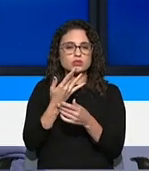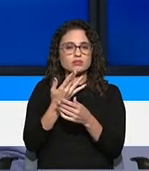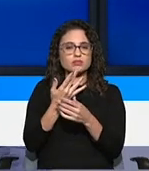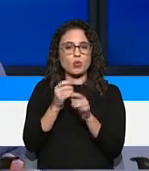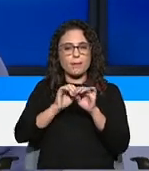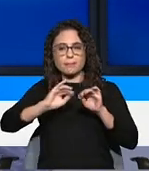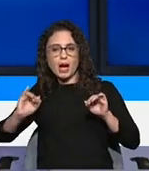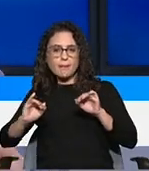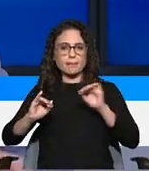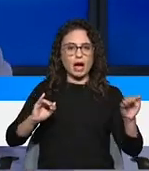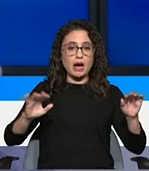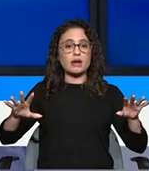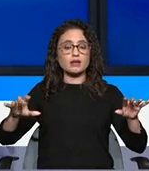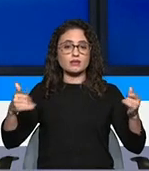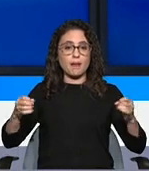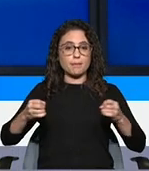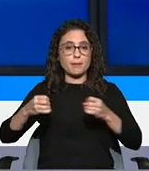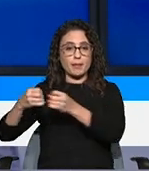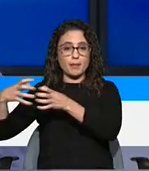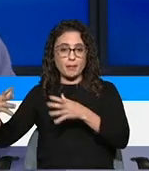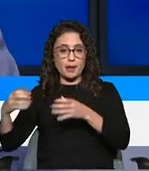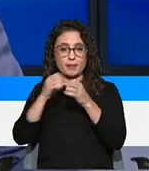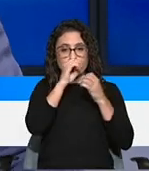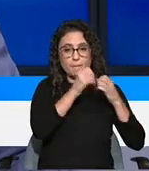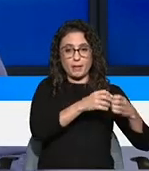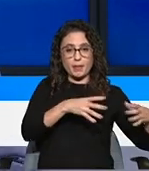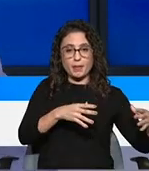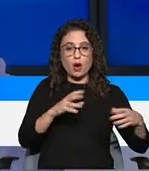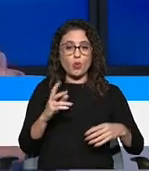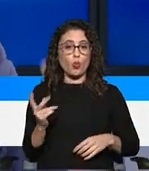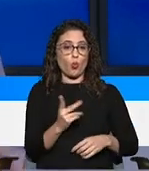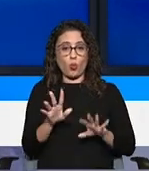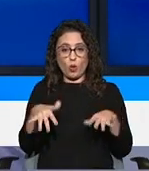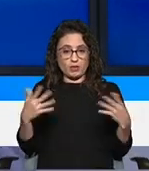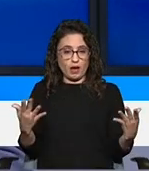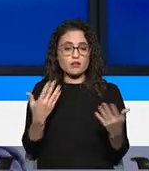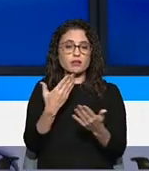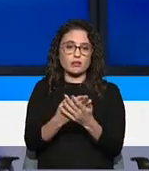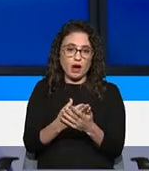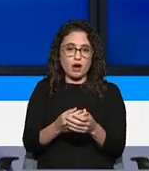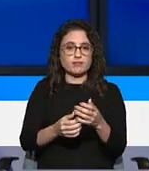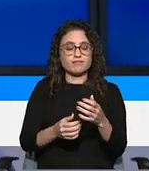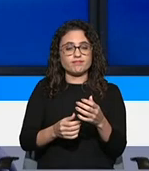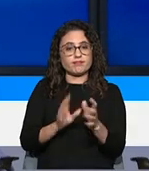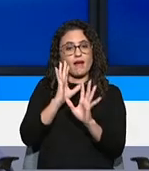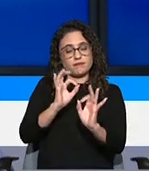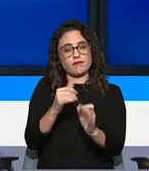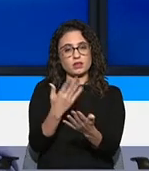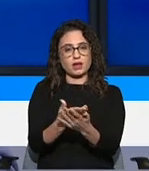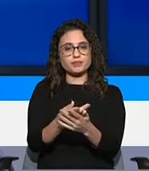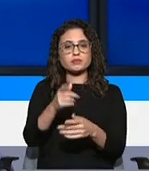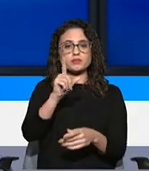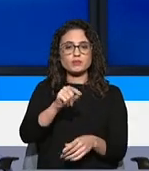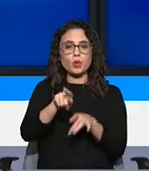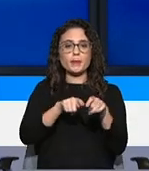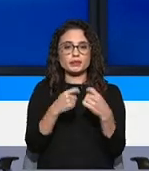entrar num terreno que para quem extremista seja de direita até de esquerda acabará por beneficiar e os partidos Democráticos